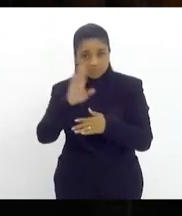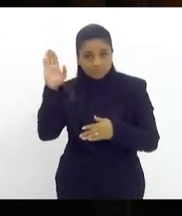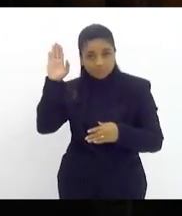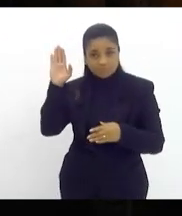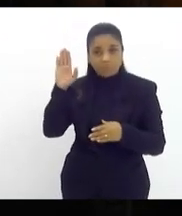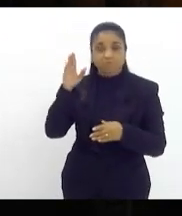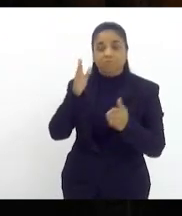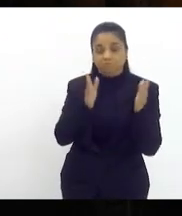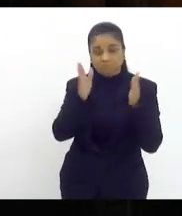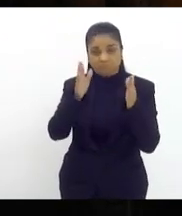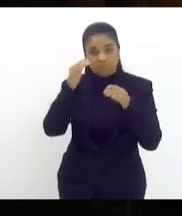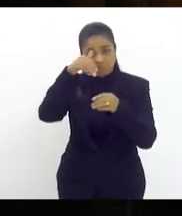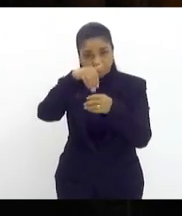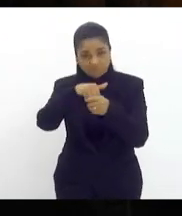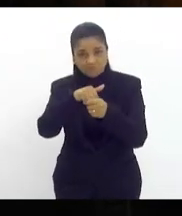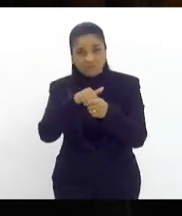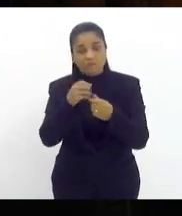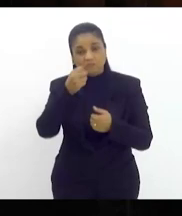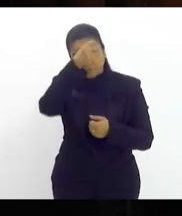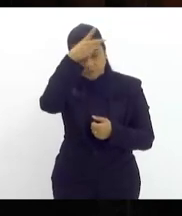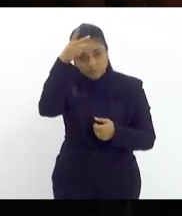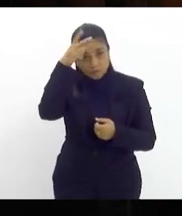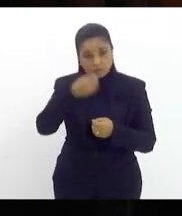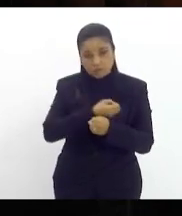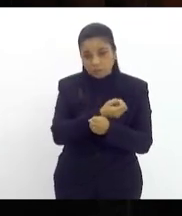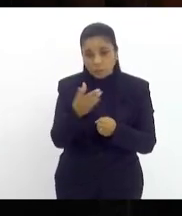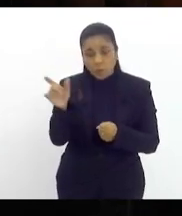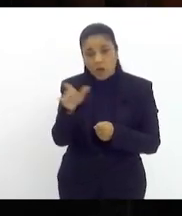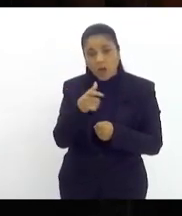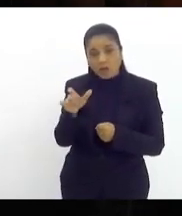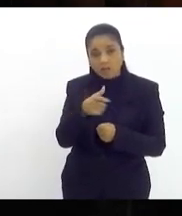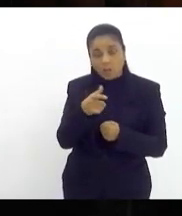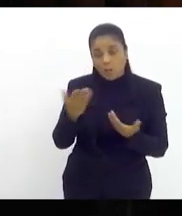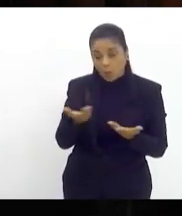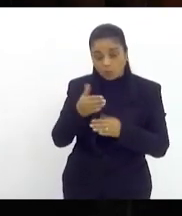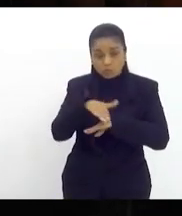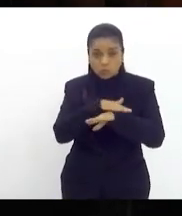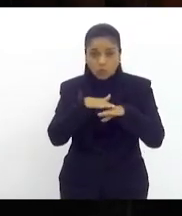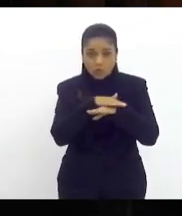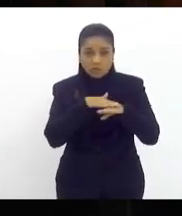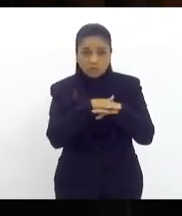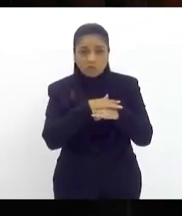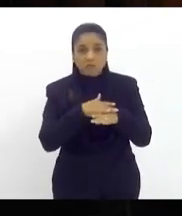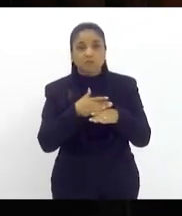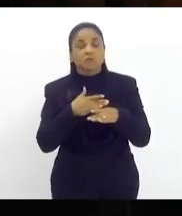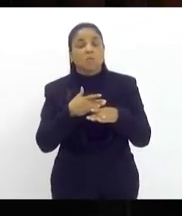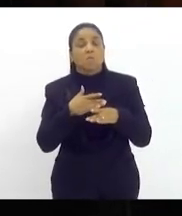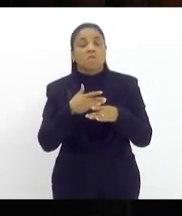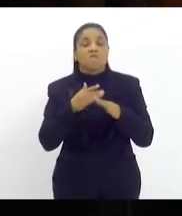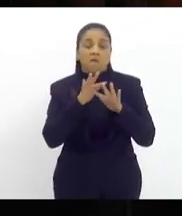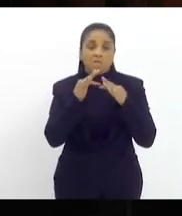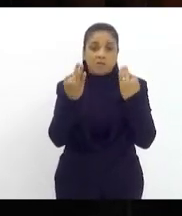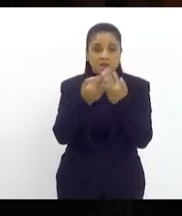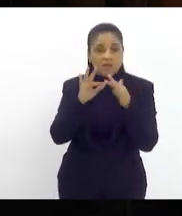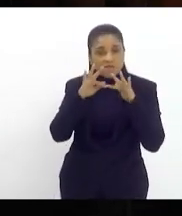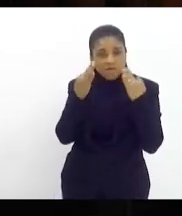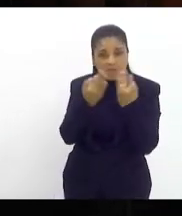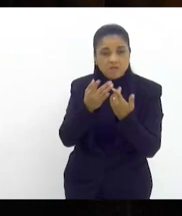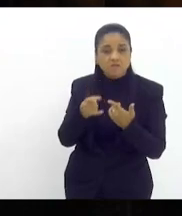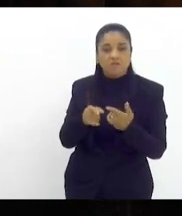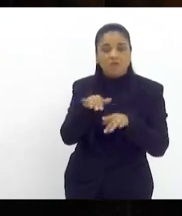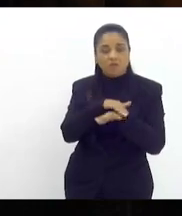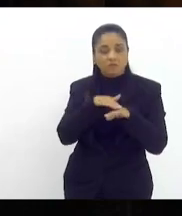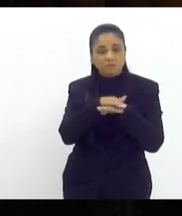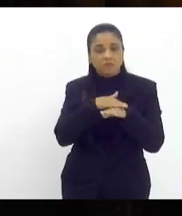foram distribuídos lá para a Prefeitura mais de 30 mil cartões hoje eu conversando com dezenas e centenas de famílias por dia por semana